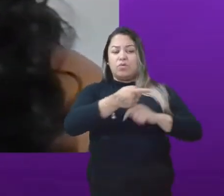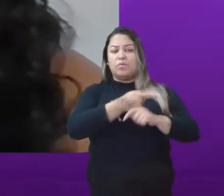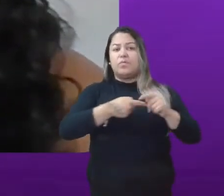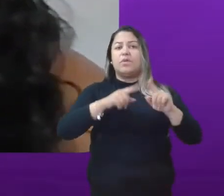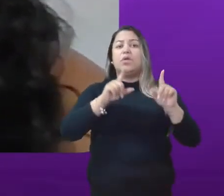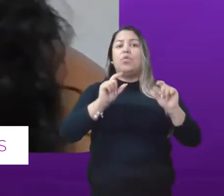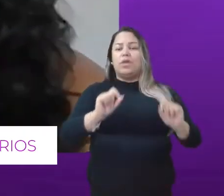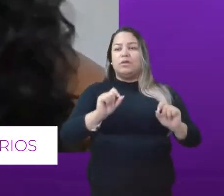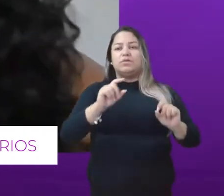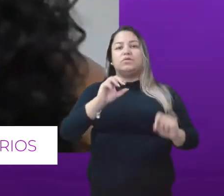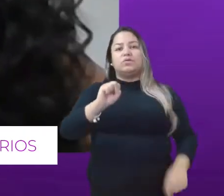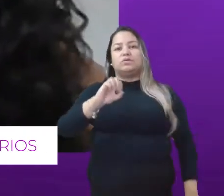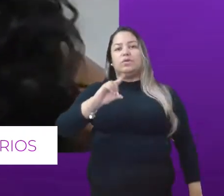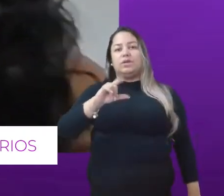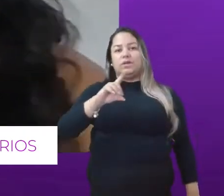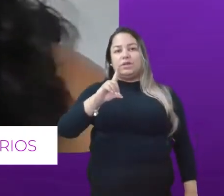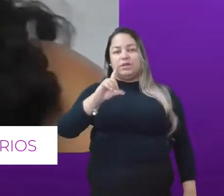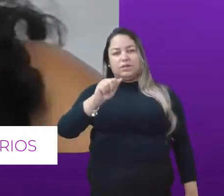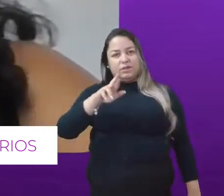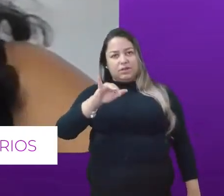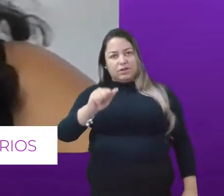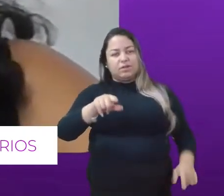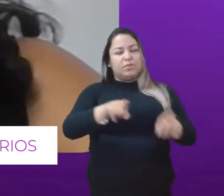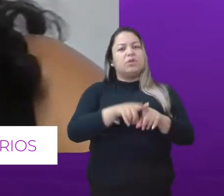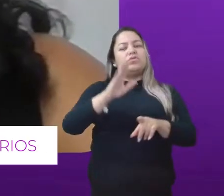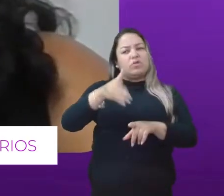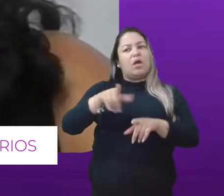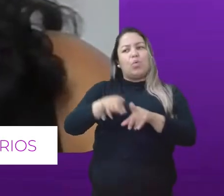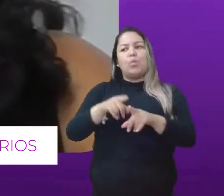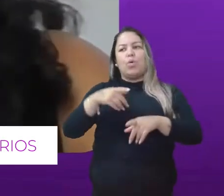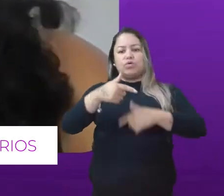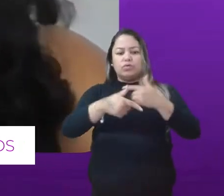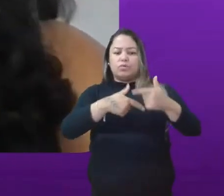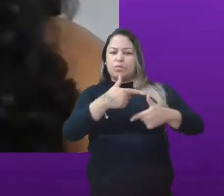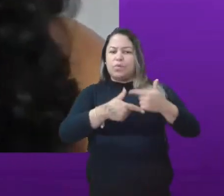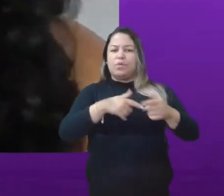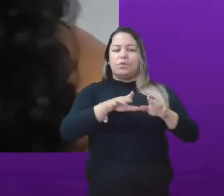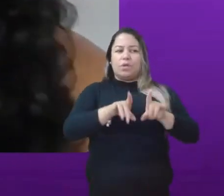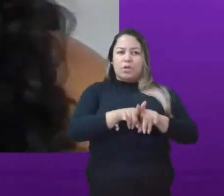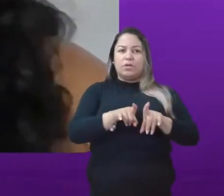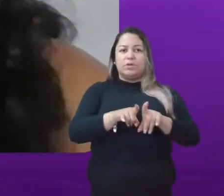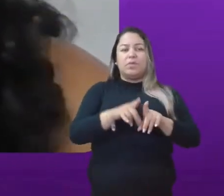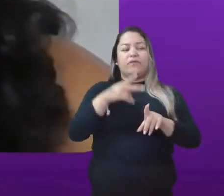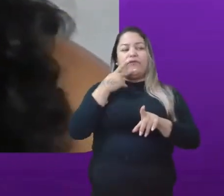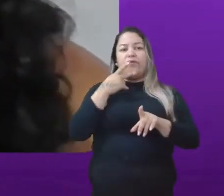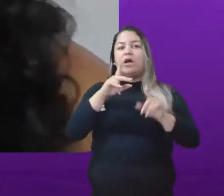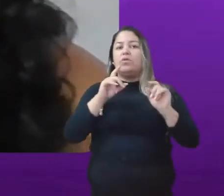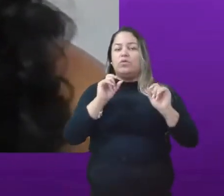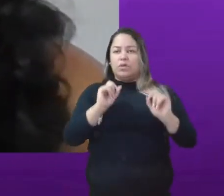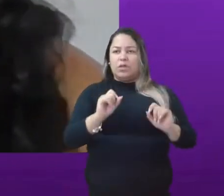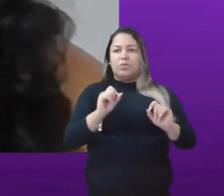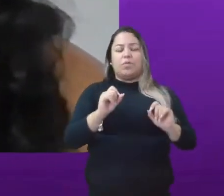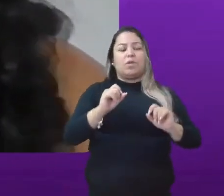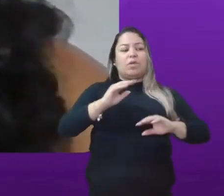solidária, por si, já considera um modo de produção. Ele afirma que um modo